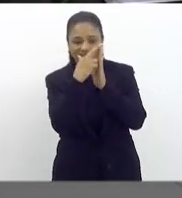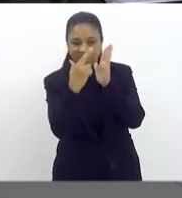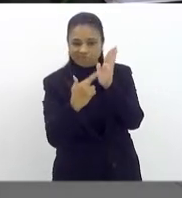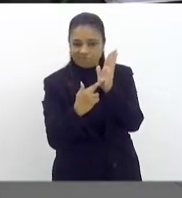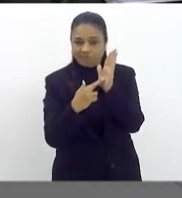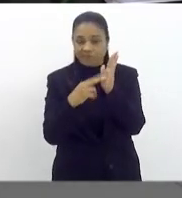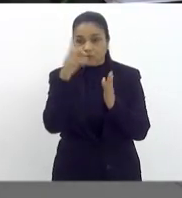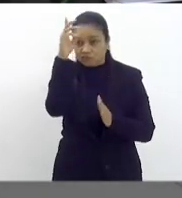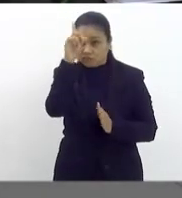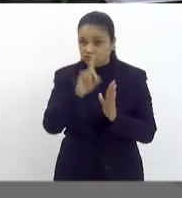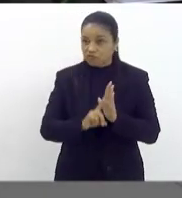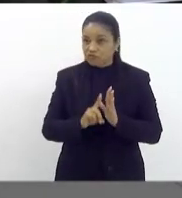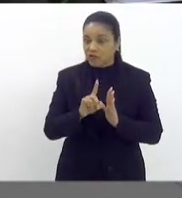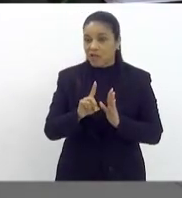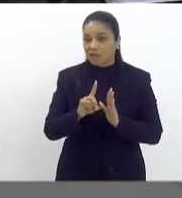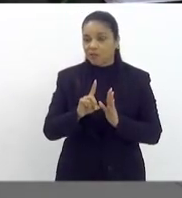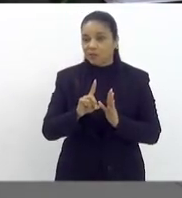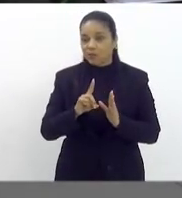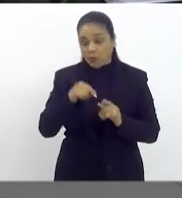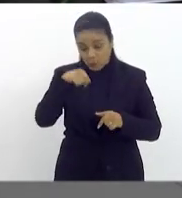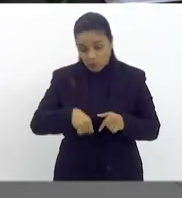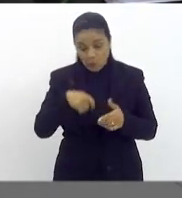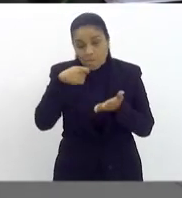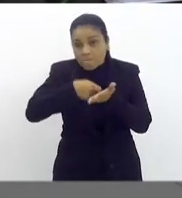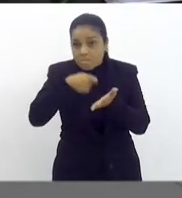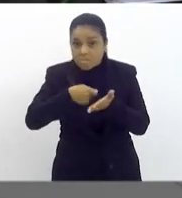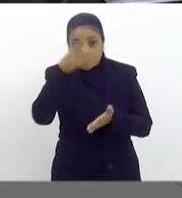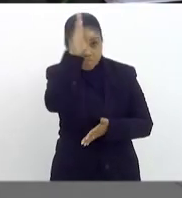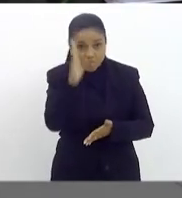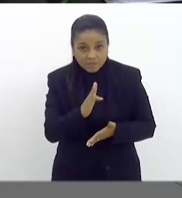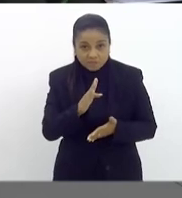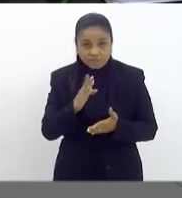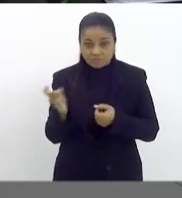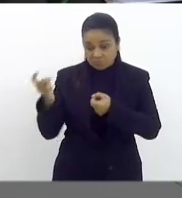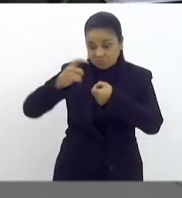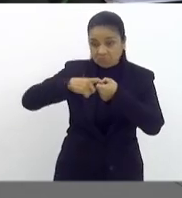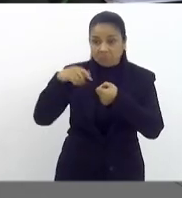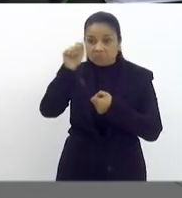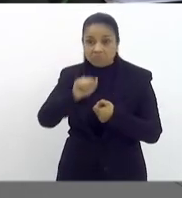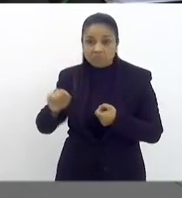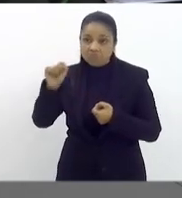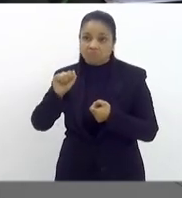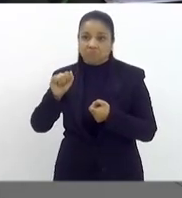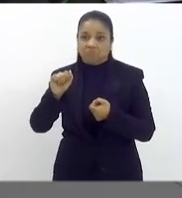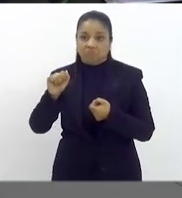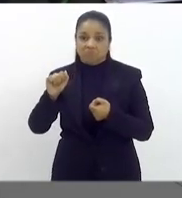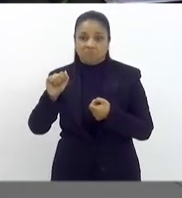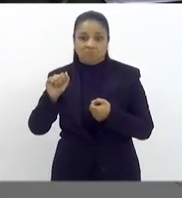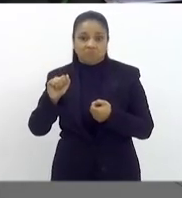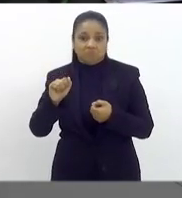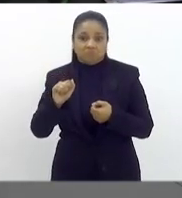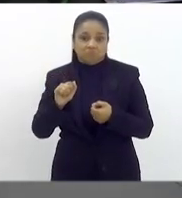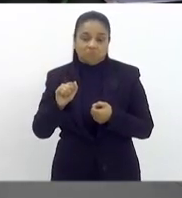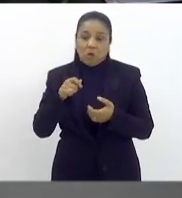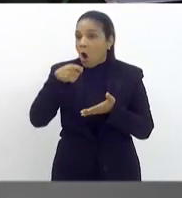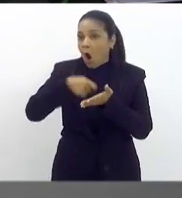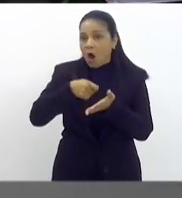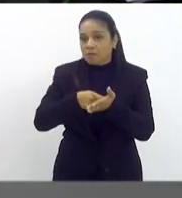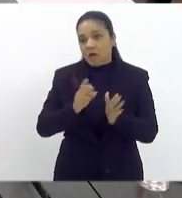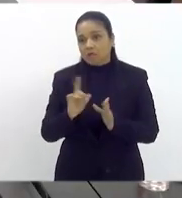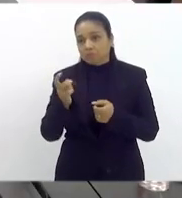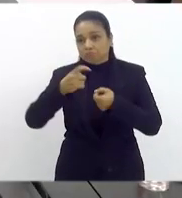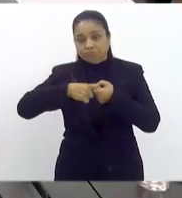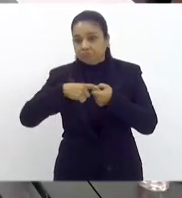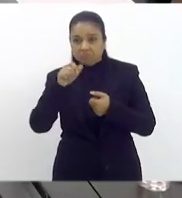não é obrigatório o associativismo. No Brasil não é obrigatório a associação. No mundo ocidental,